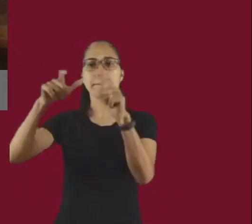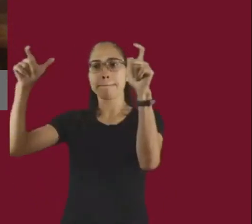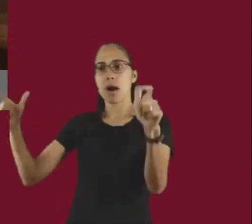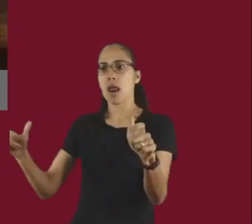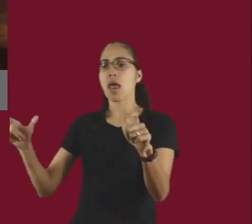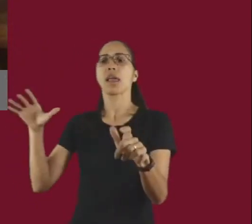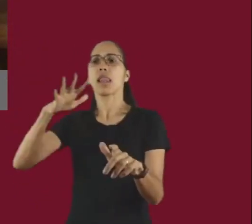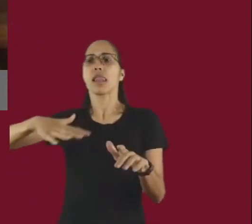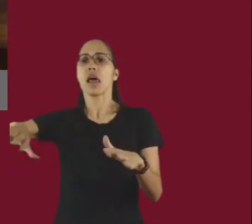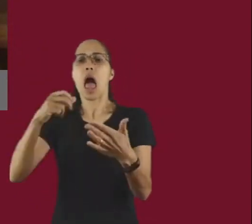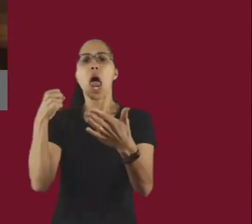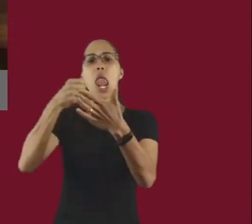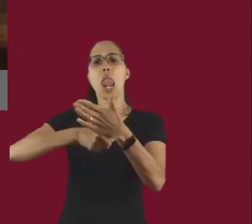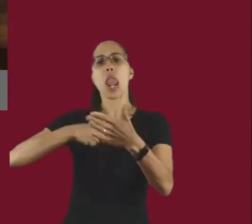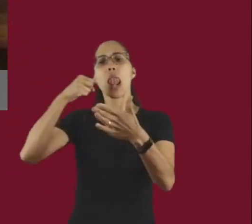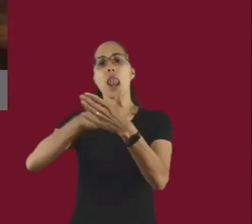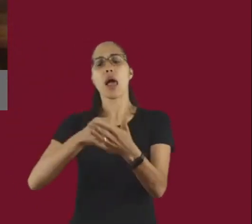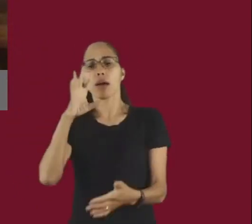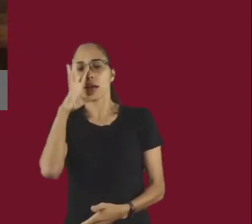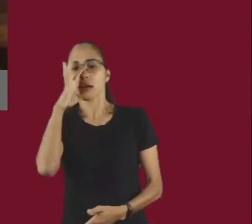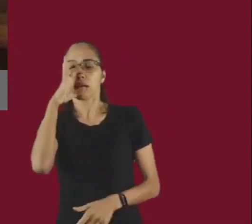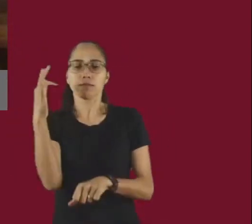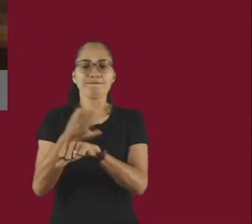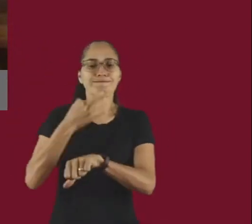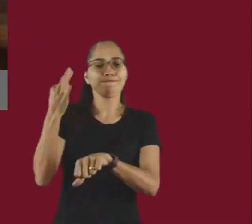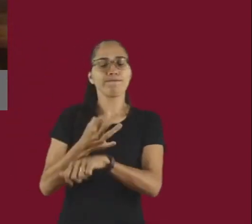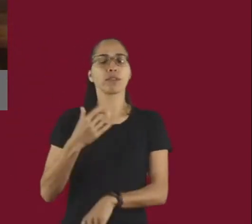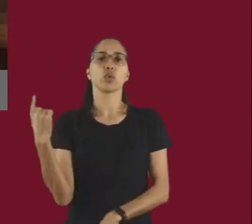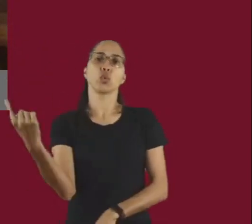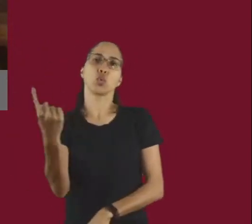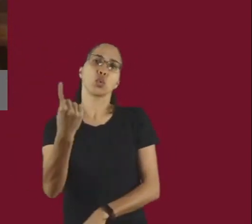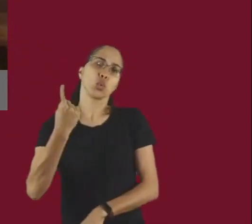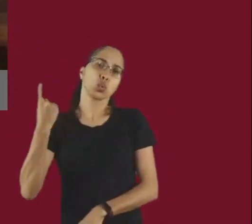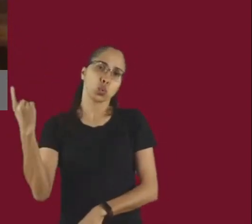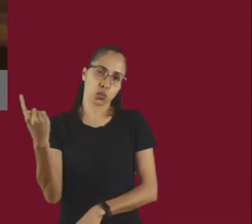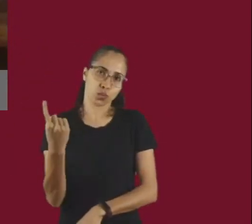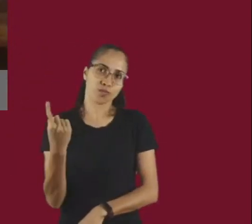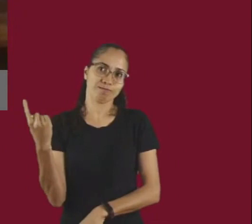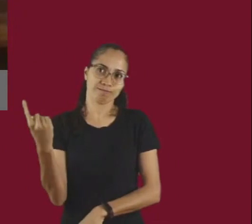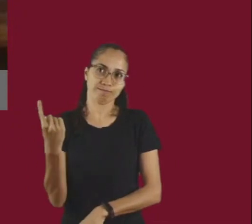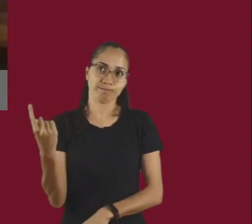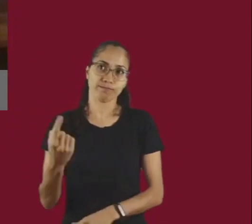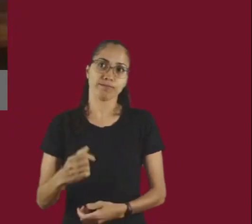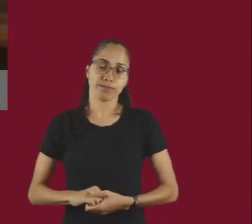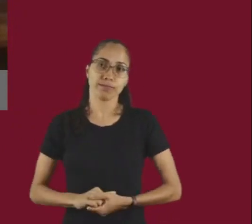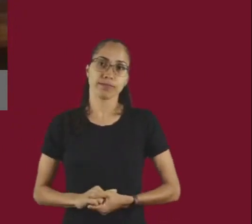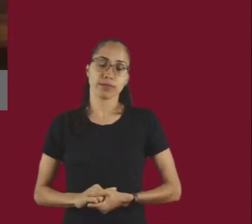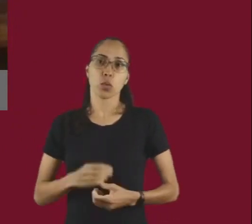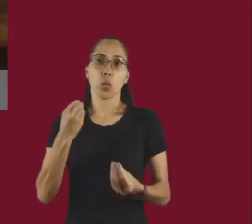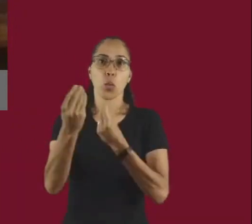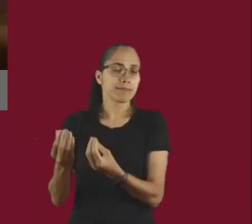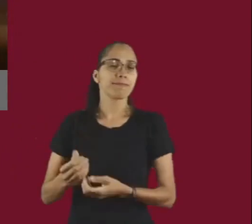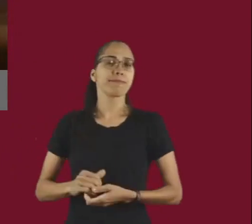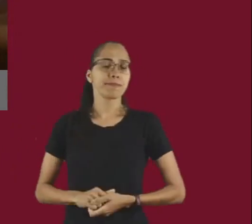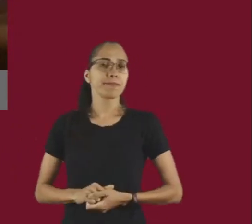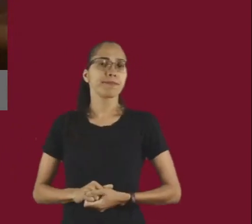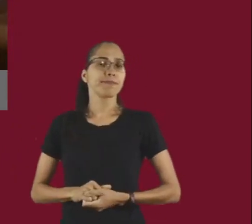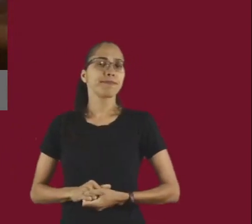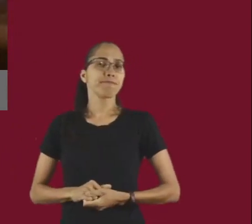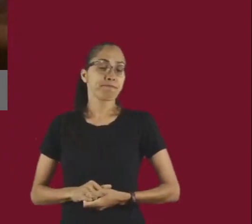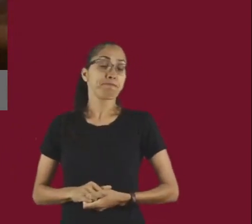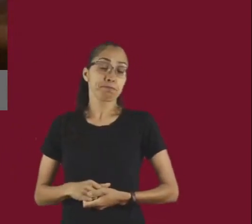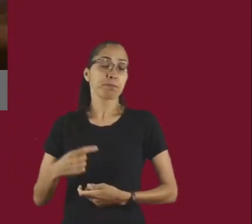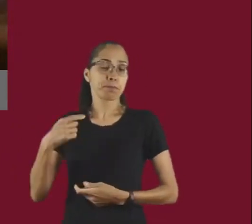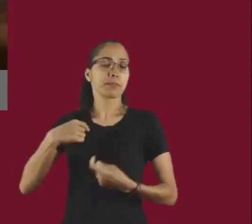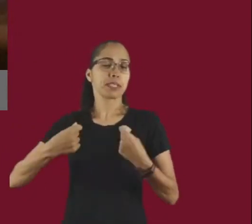lutando e seguem resistindo muito sozinhos. Né? Então, é como a gente vai se colocar ao lado deles. São duas coisas